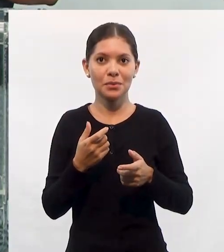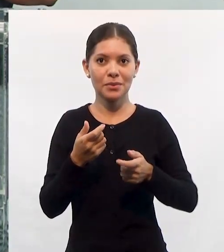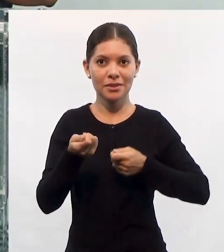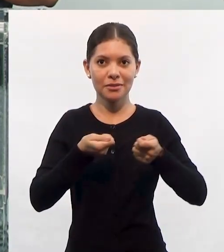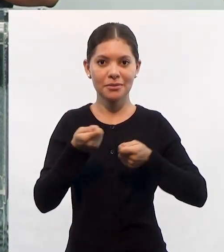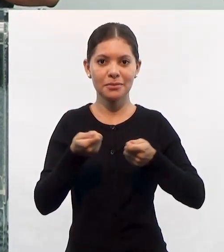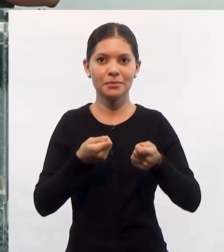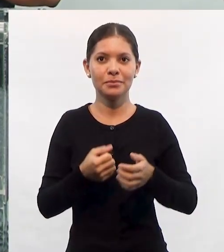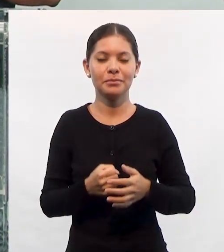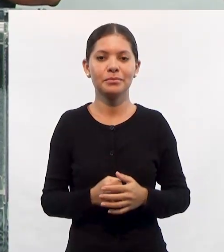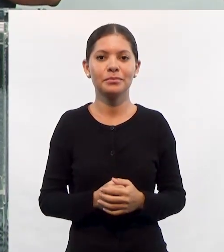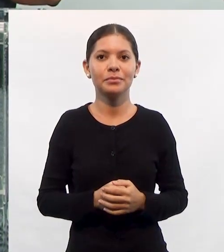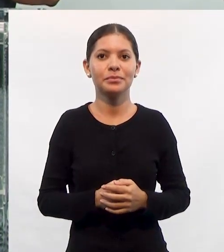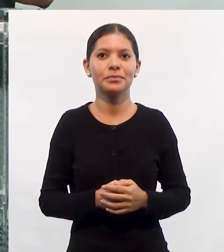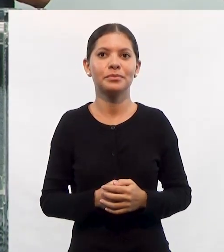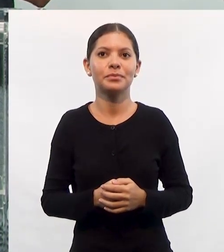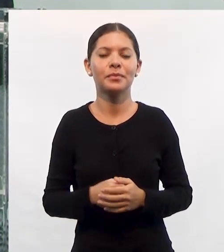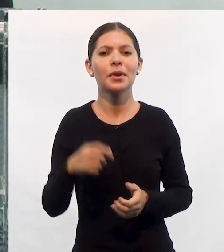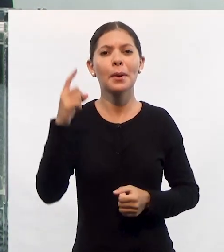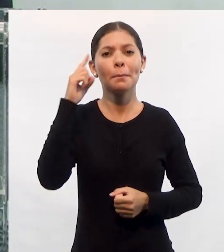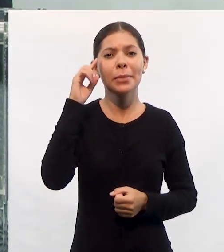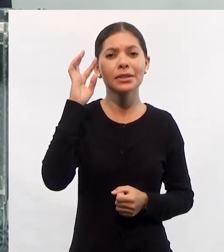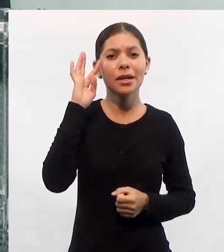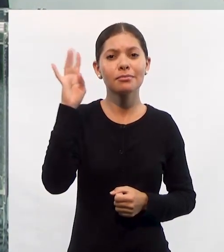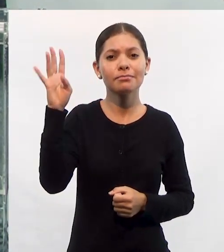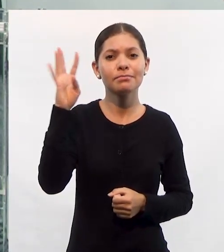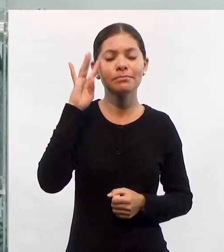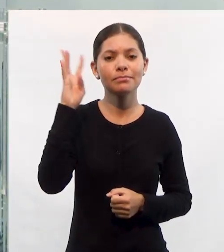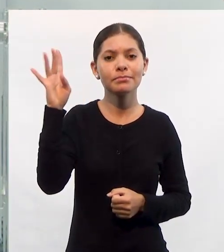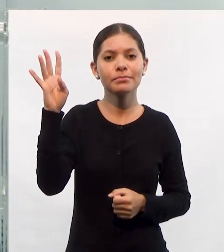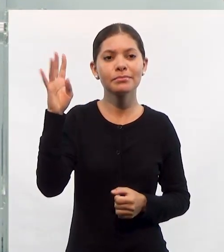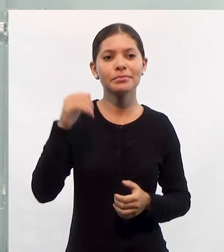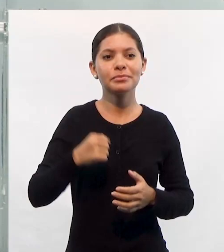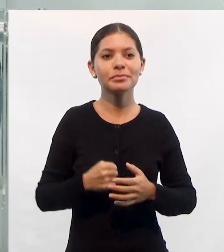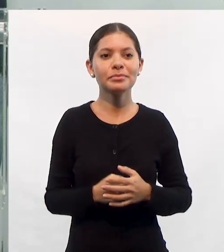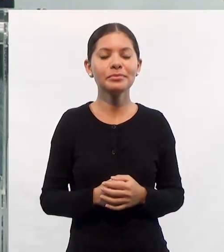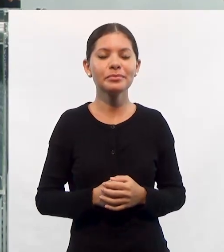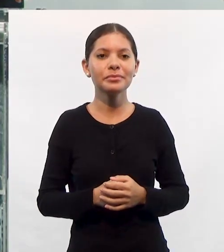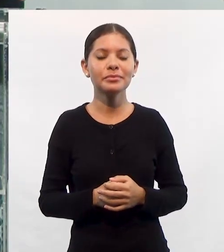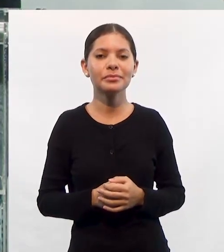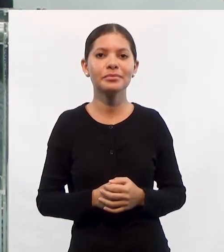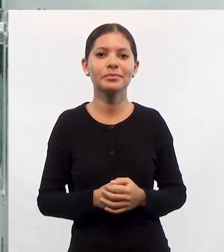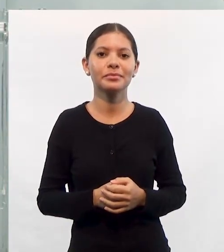das instalações. Vamos pensar o seguinte.